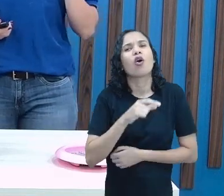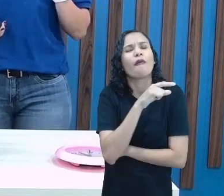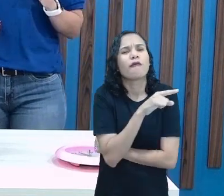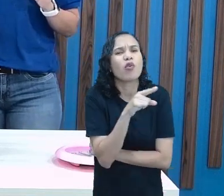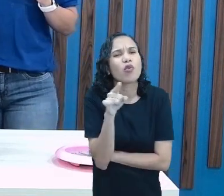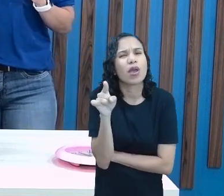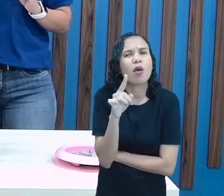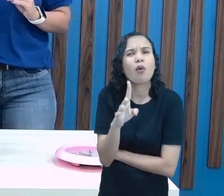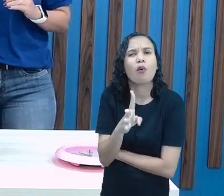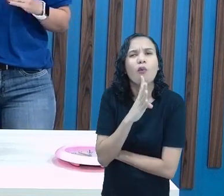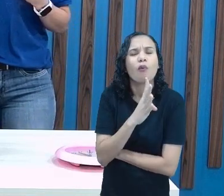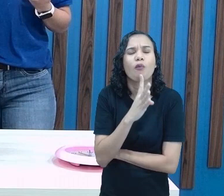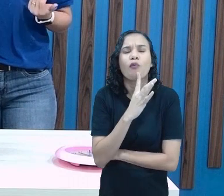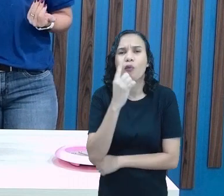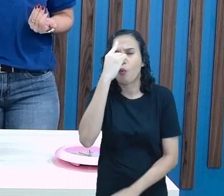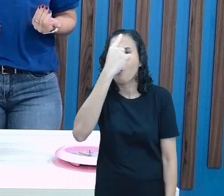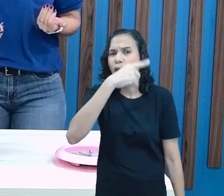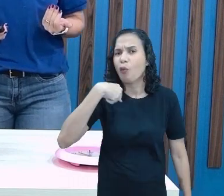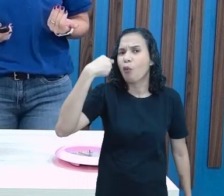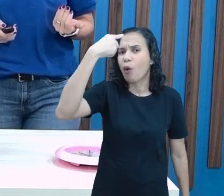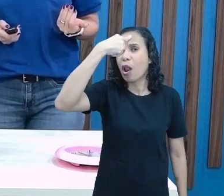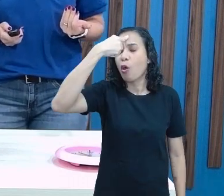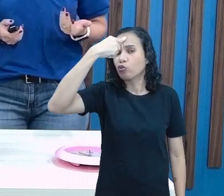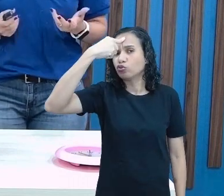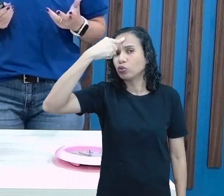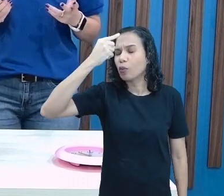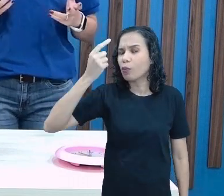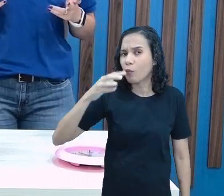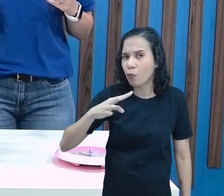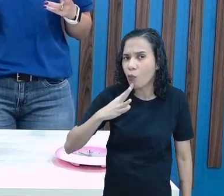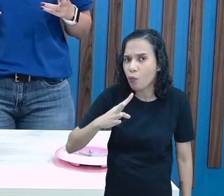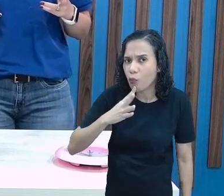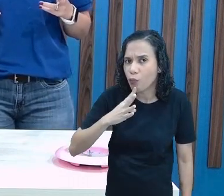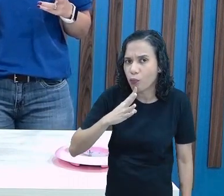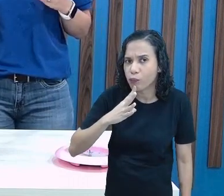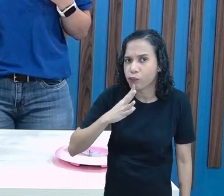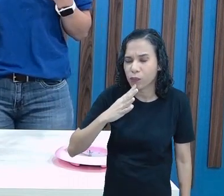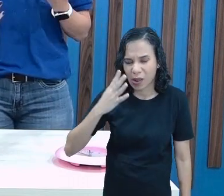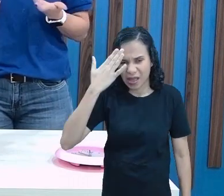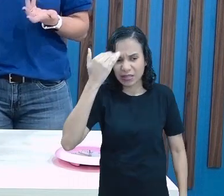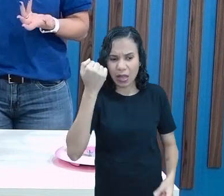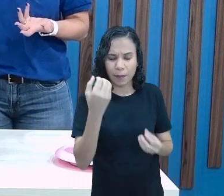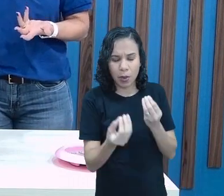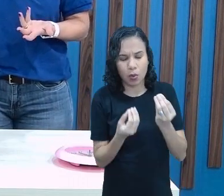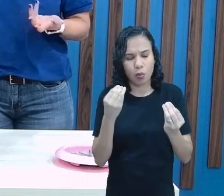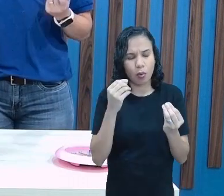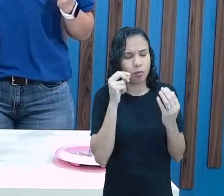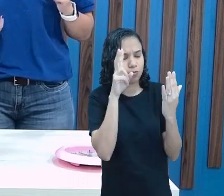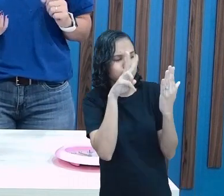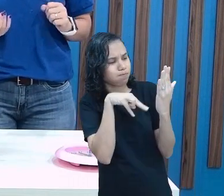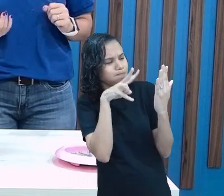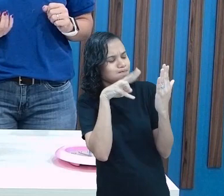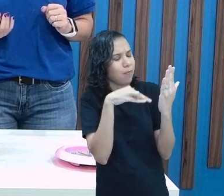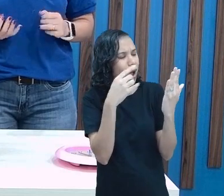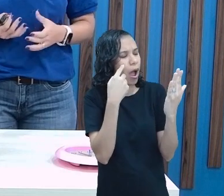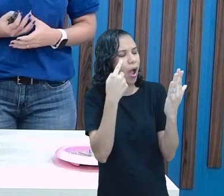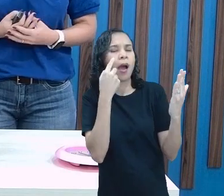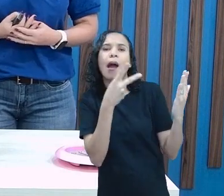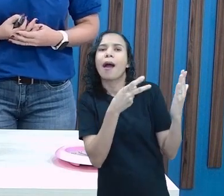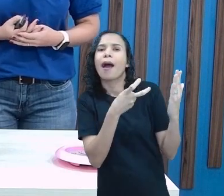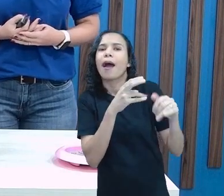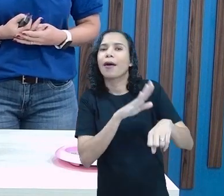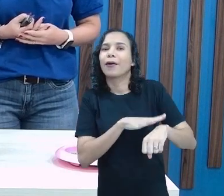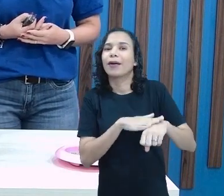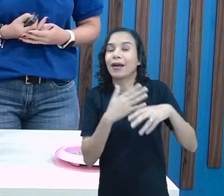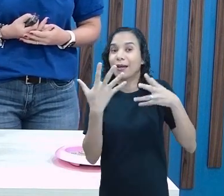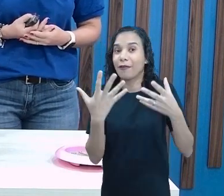Vocês conhecem o relógio analógico? Já ouviram falar? Sabe fazer a leitura desse relógio? Então,